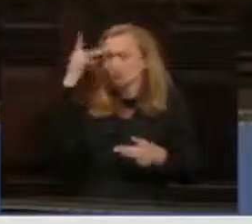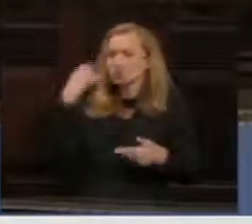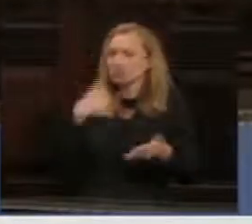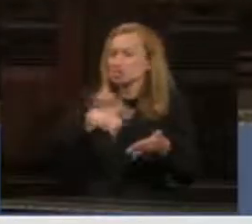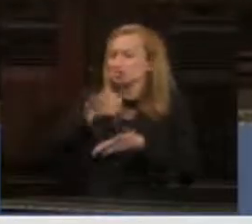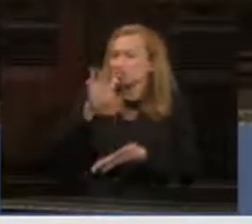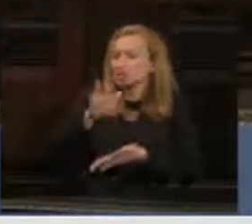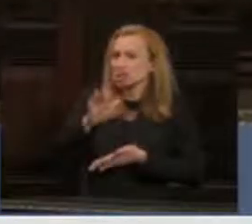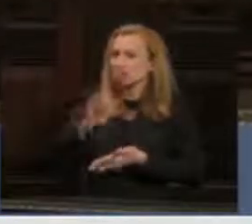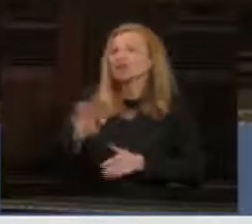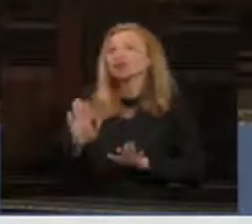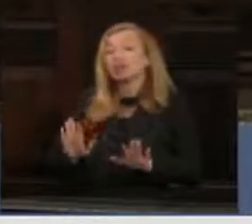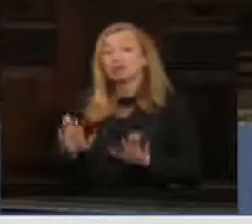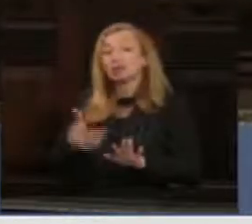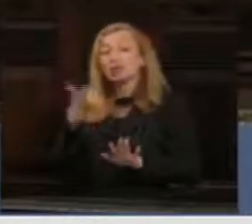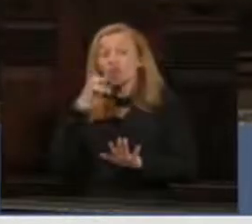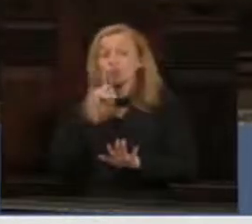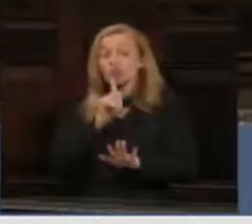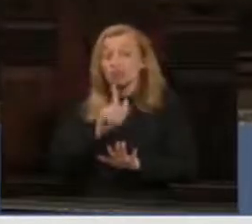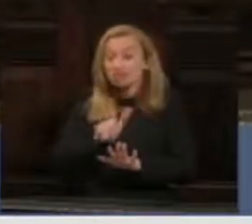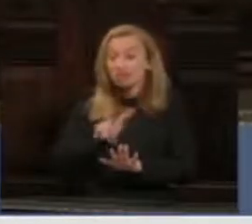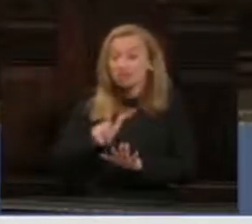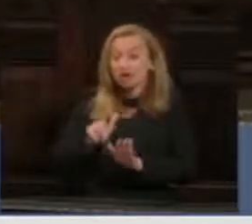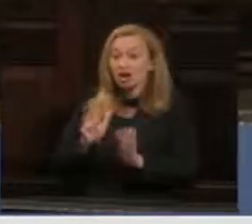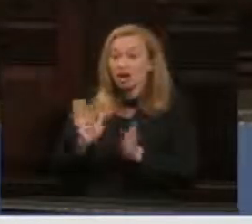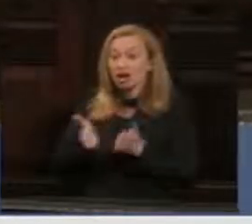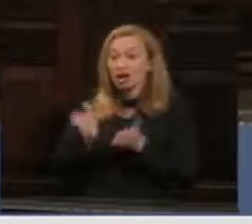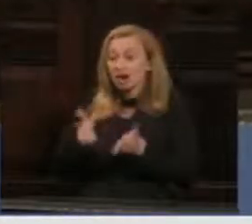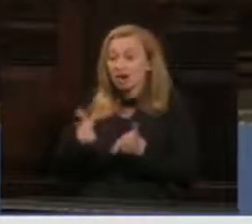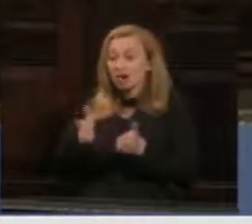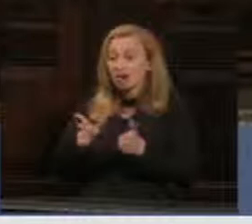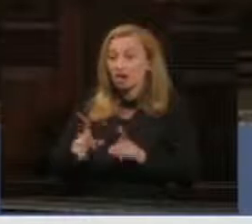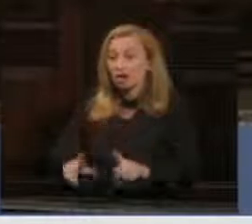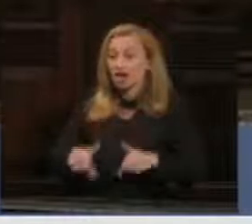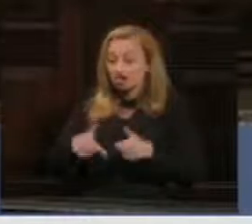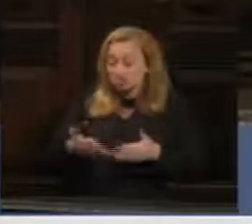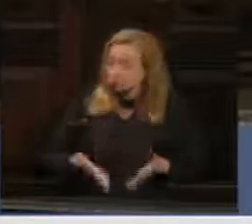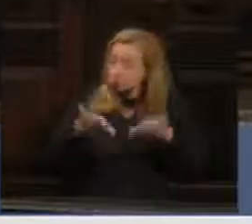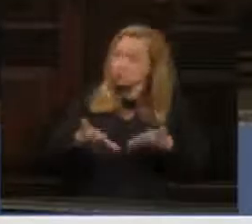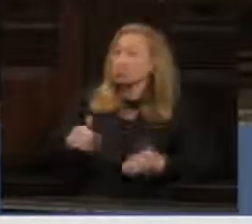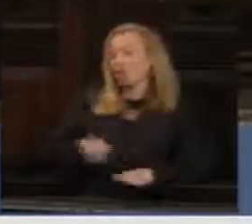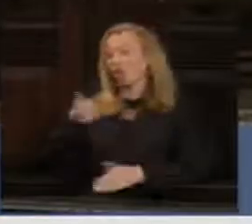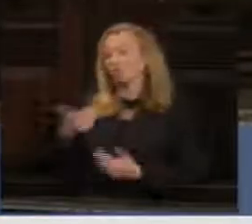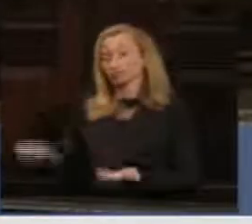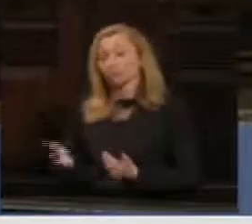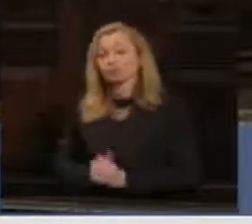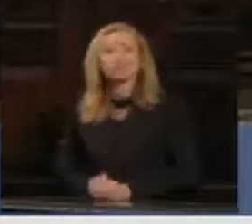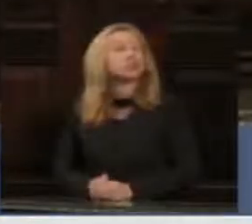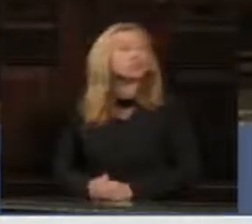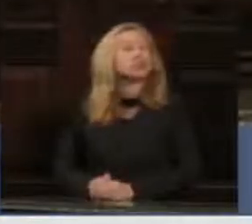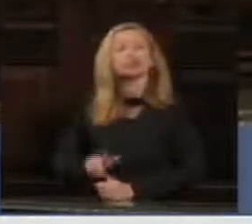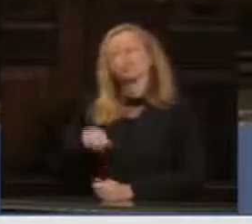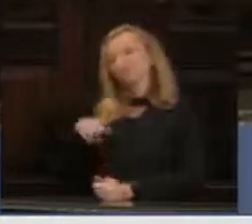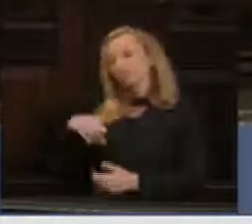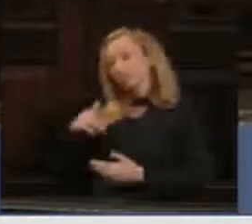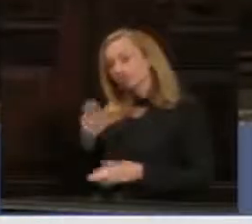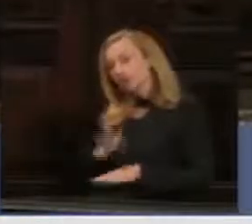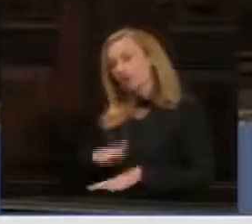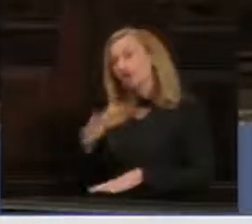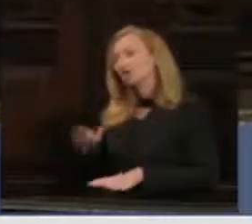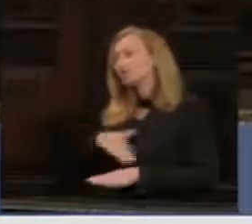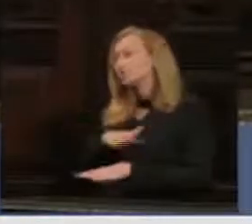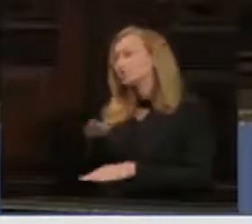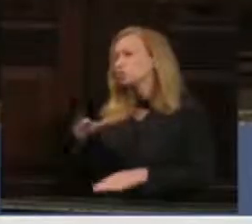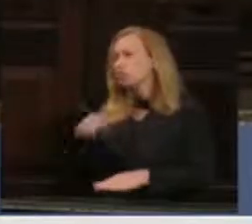diretoria consiga repor a contento esse serviço. E mais, todos